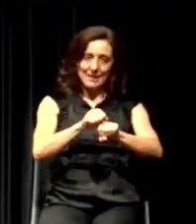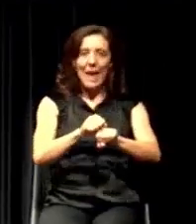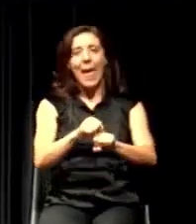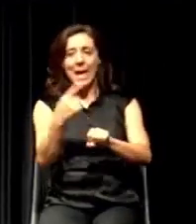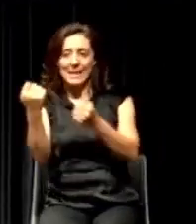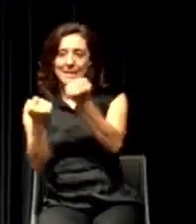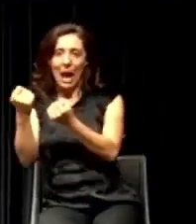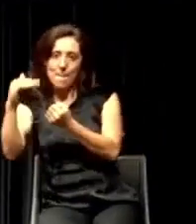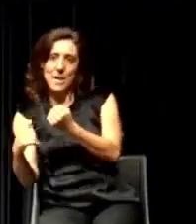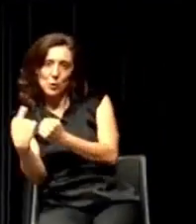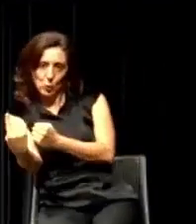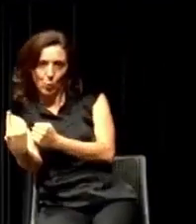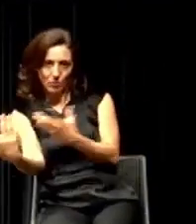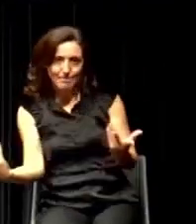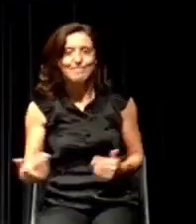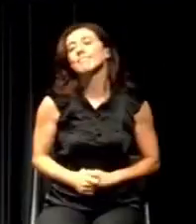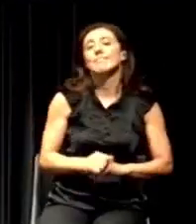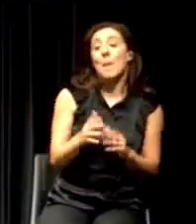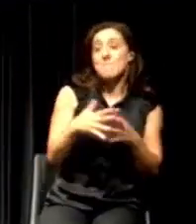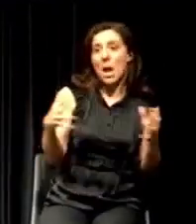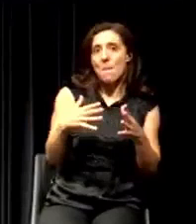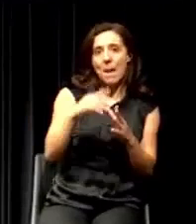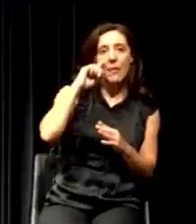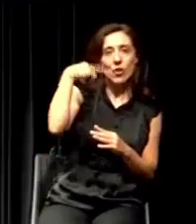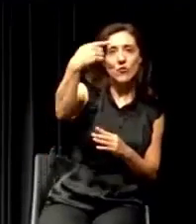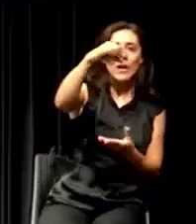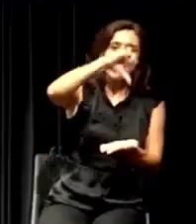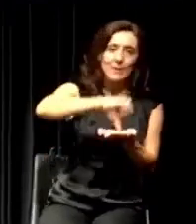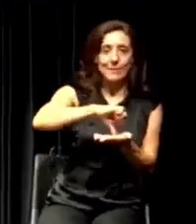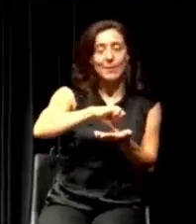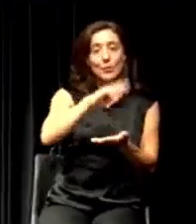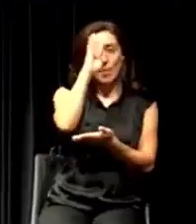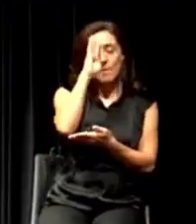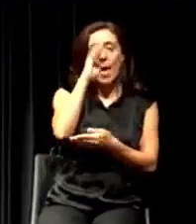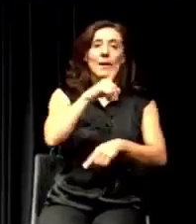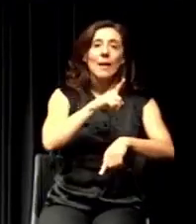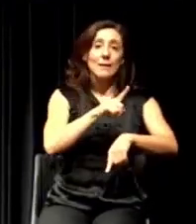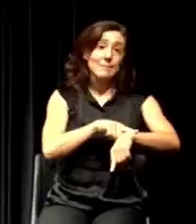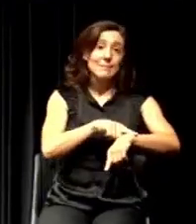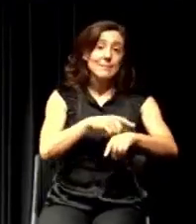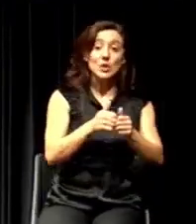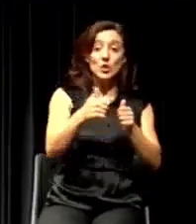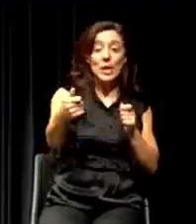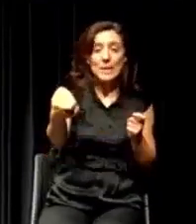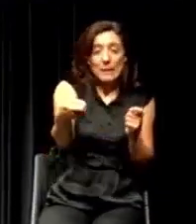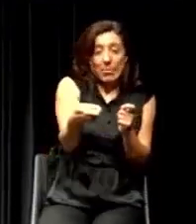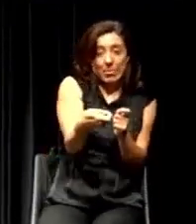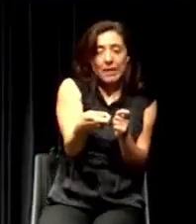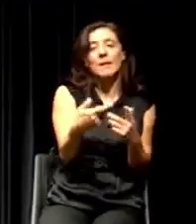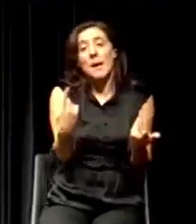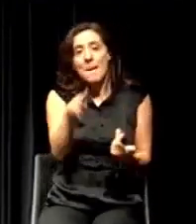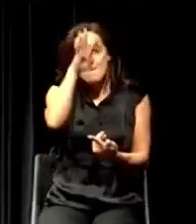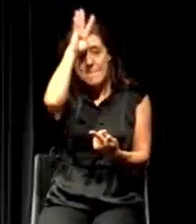carro com todas as funcionalidades subjacentes a maior parte das viagens no centro de Braga São de curta distância Braga tem